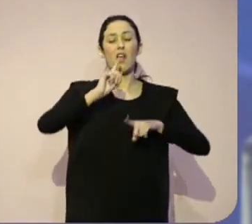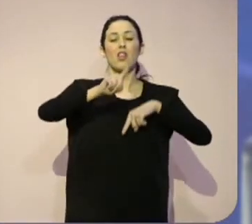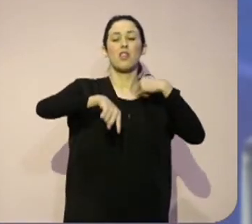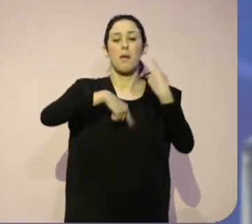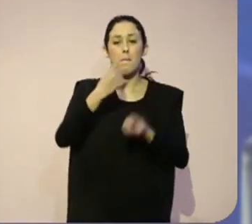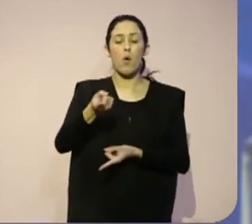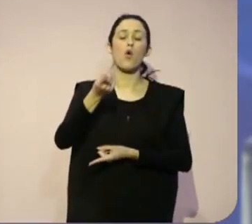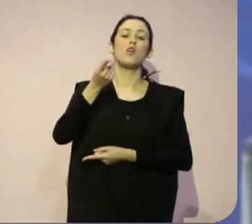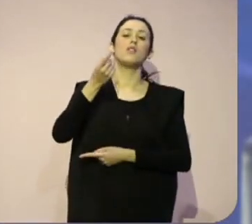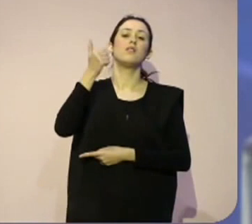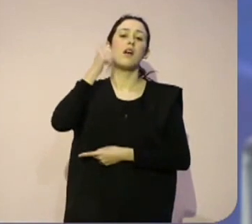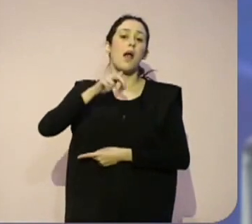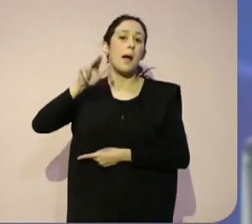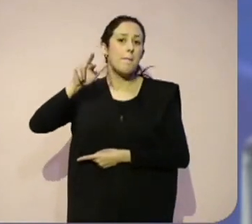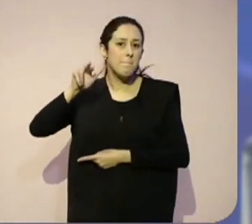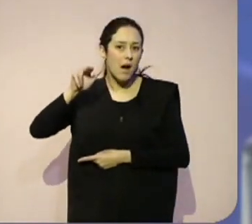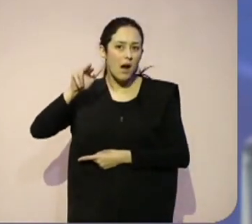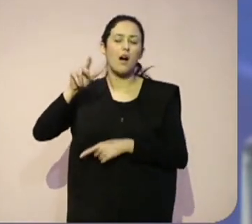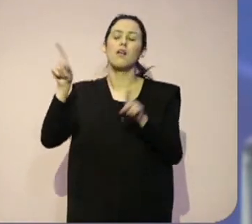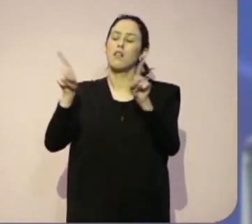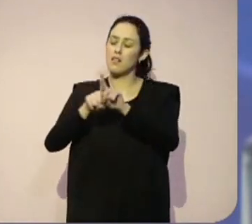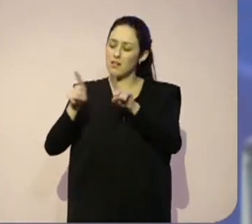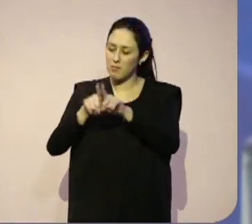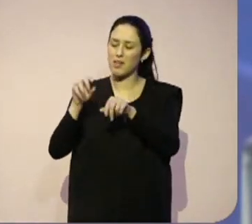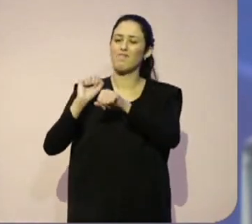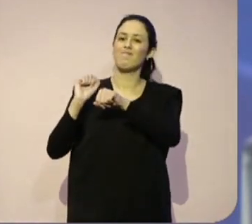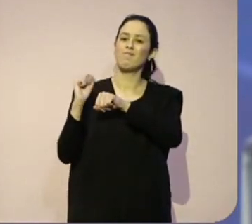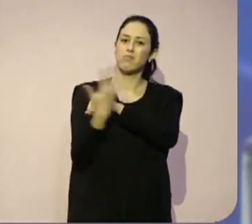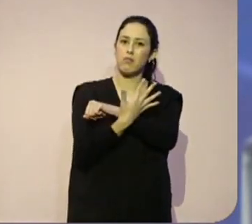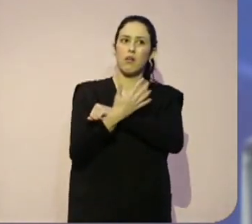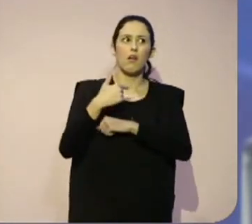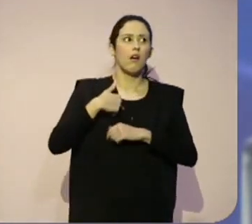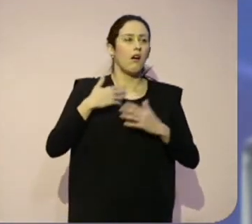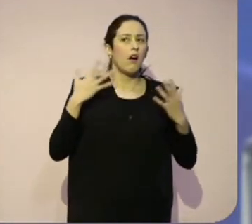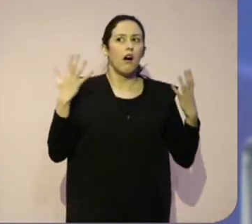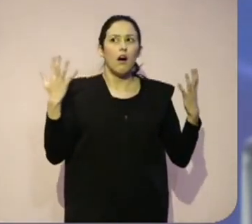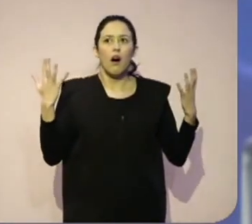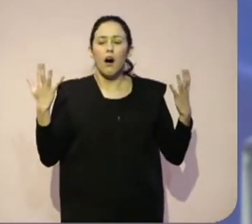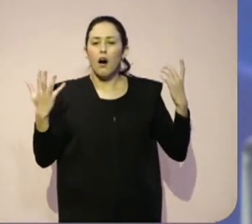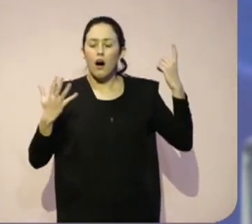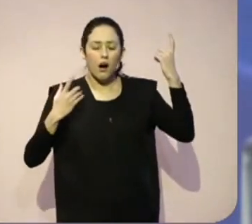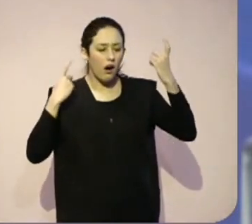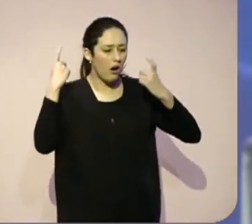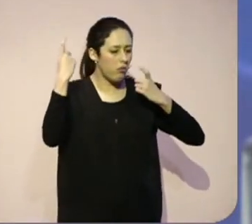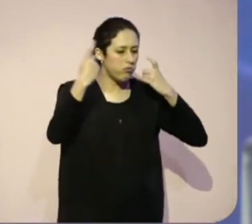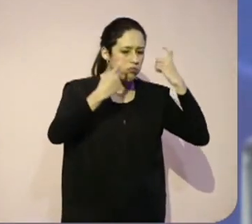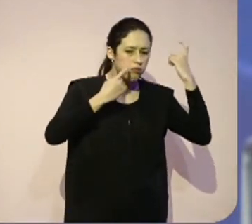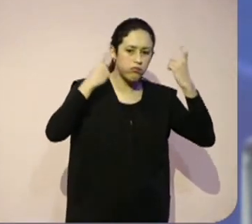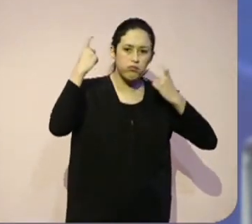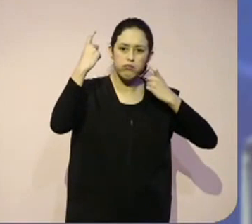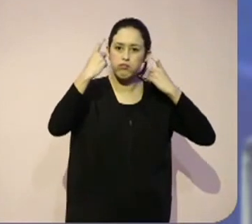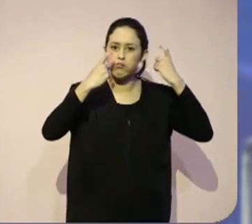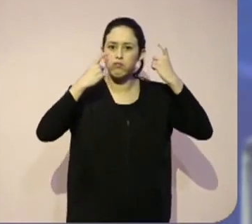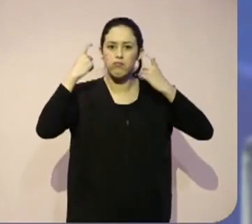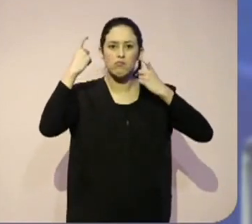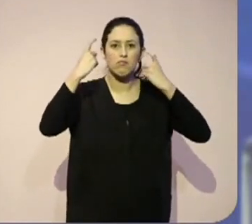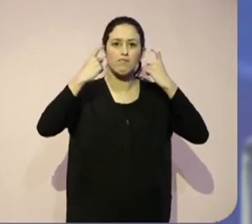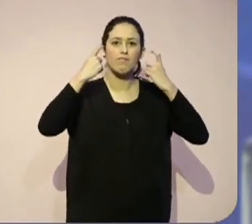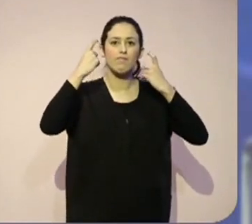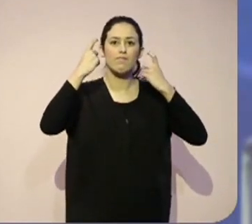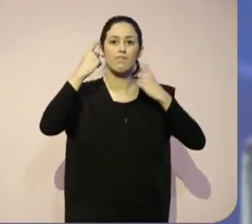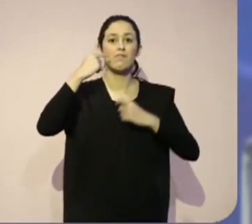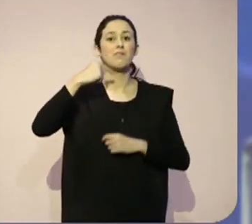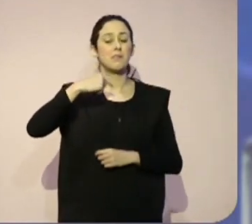tinha adoecido de Covid. Então, imagina como é que eu estava. Eu tive que lembrar